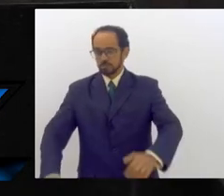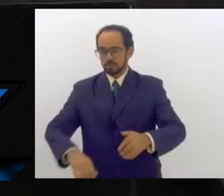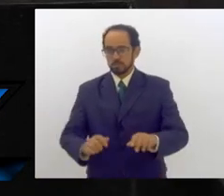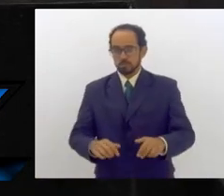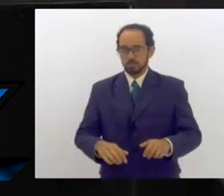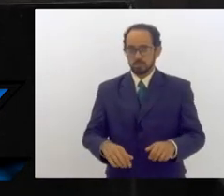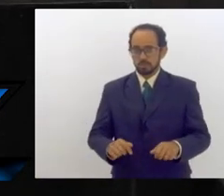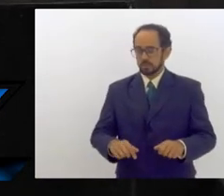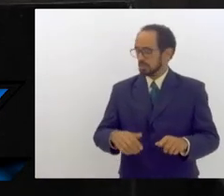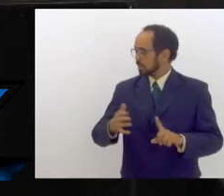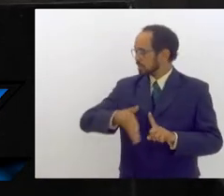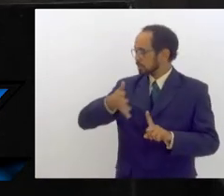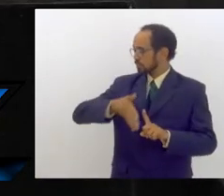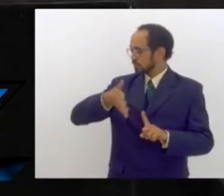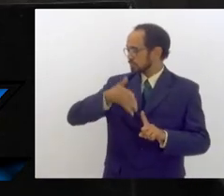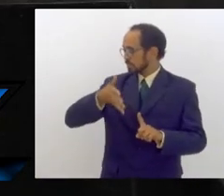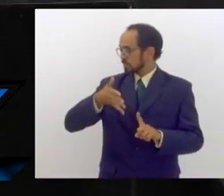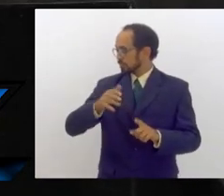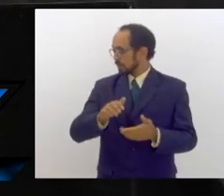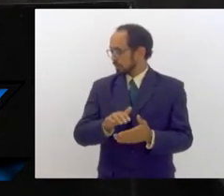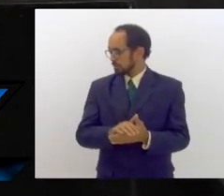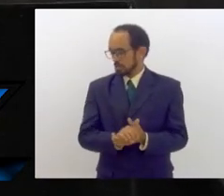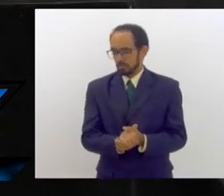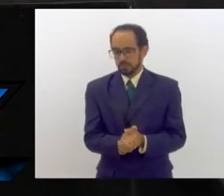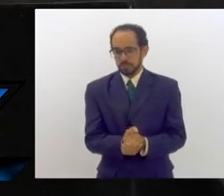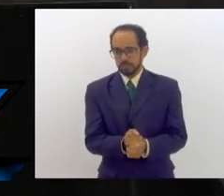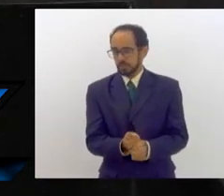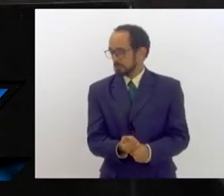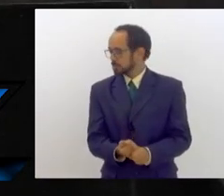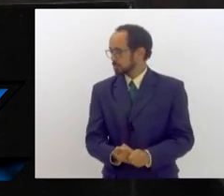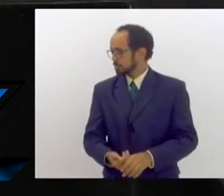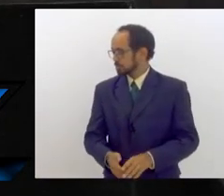entre as falas o mesmo diz o seguinte